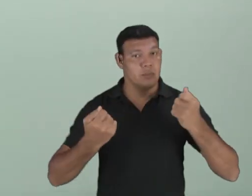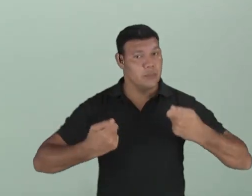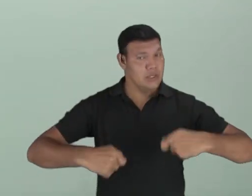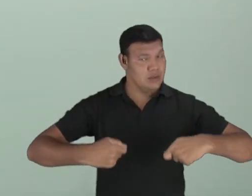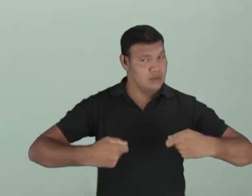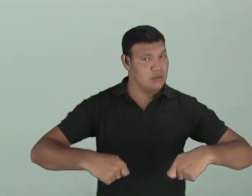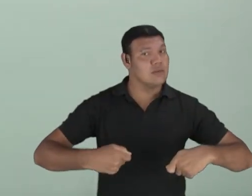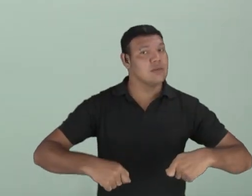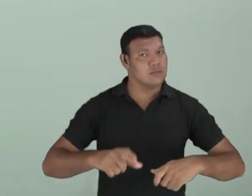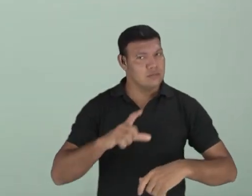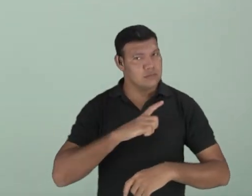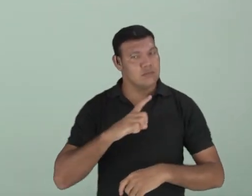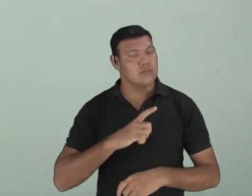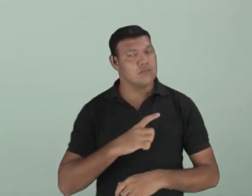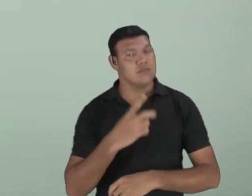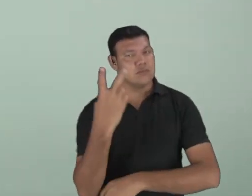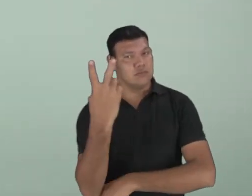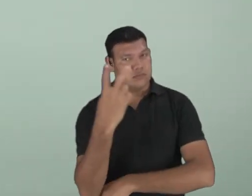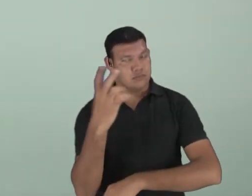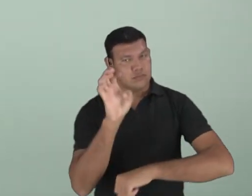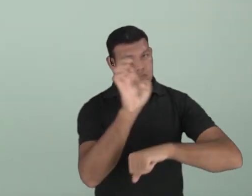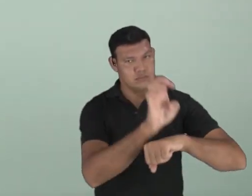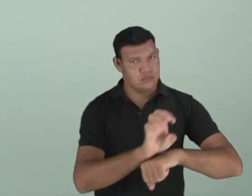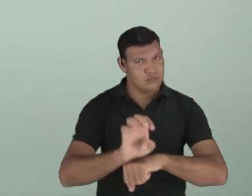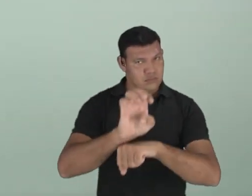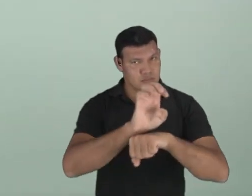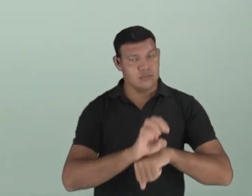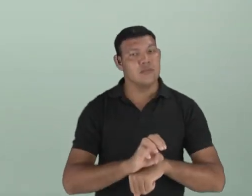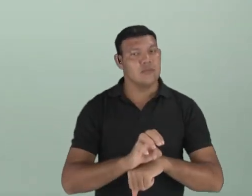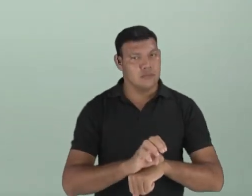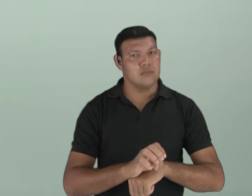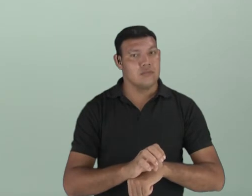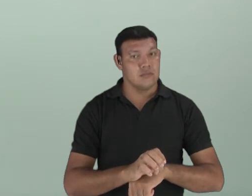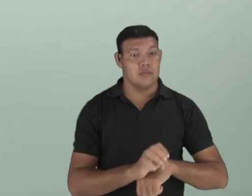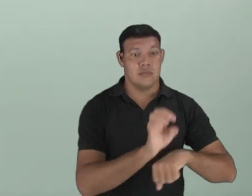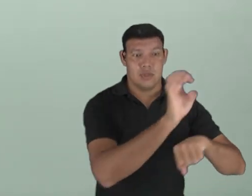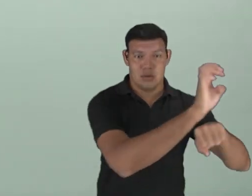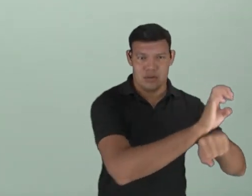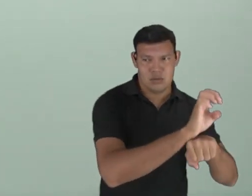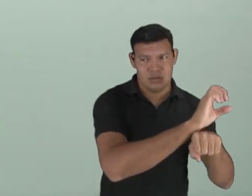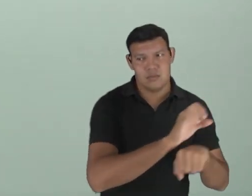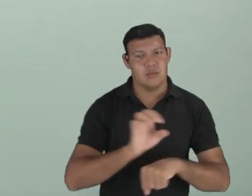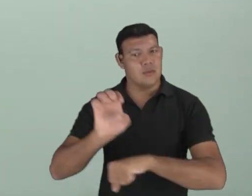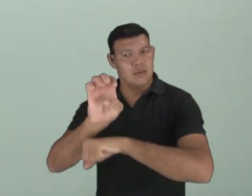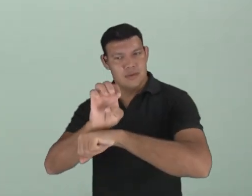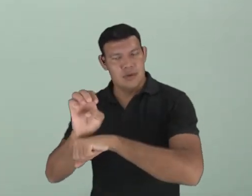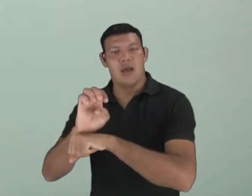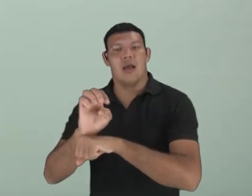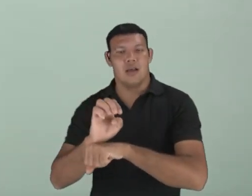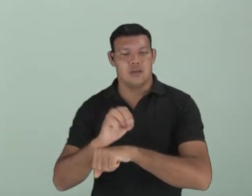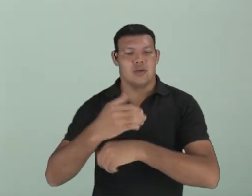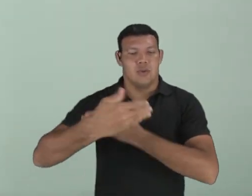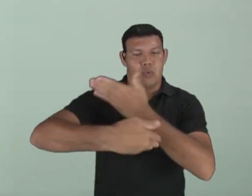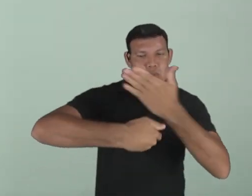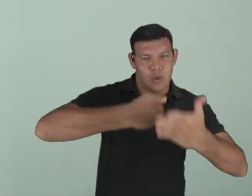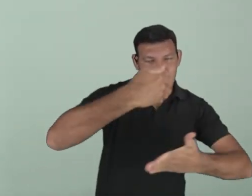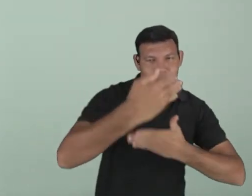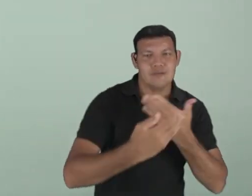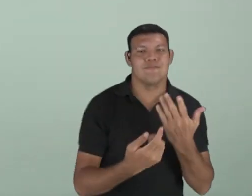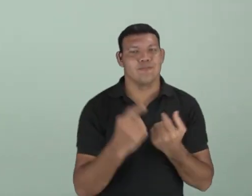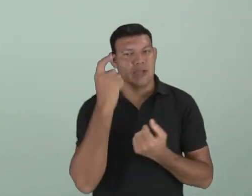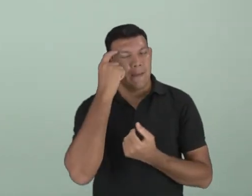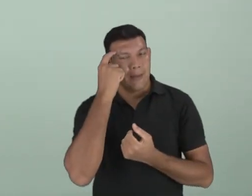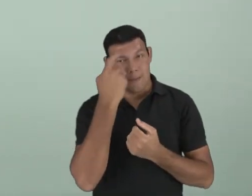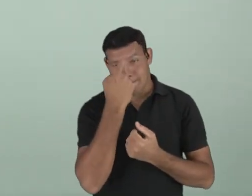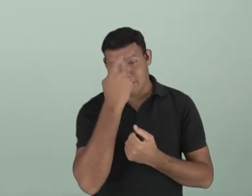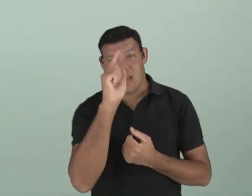é necessário ter 2 estados. Então, se 2 estados decidirem criar uma organização,